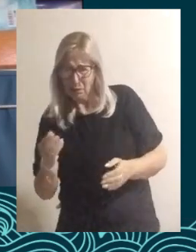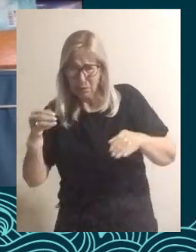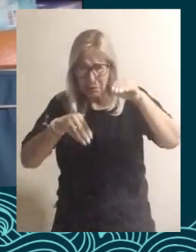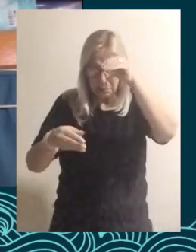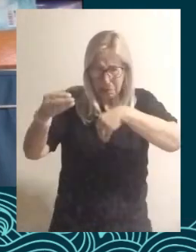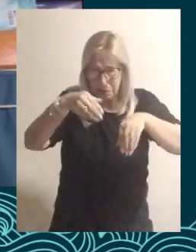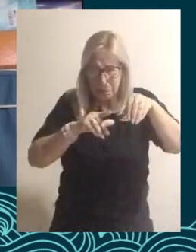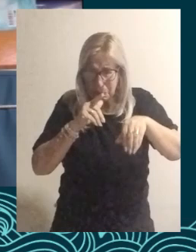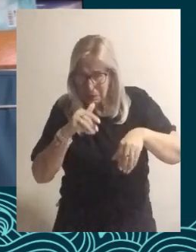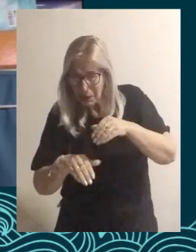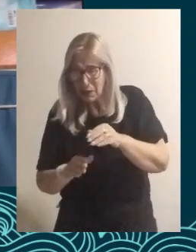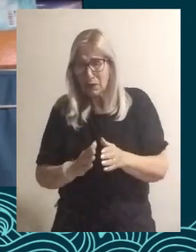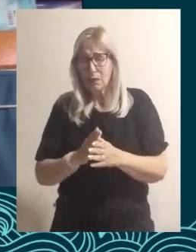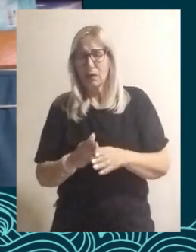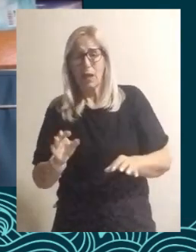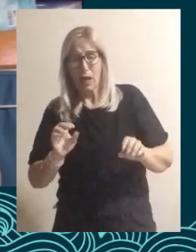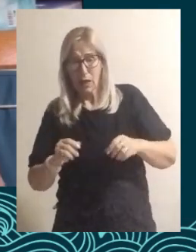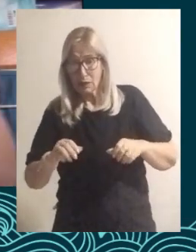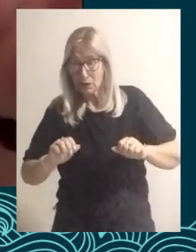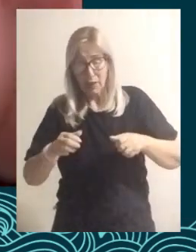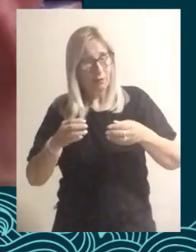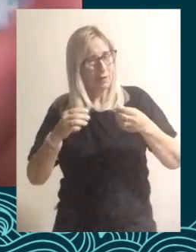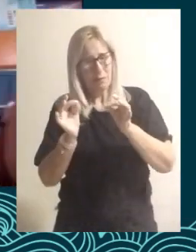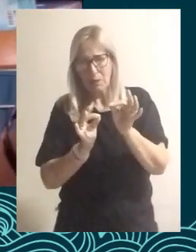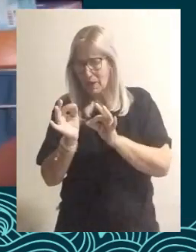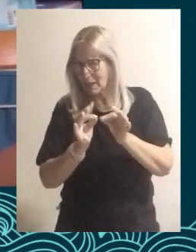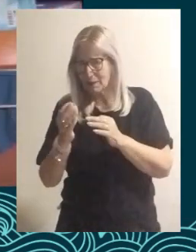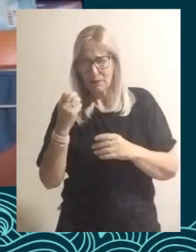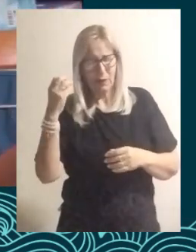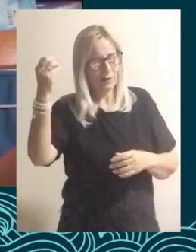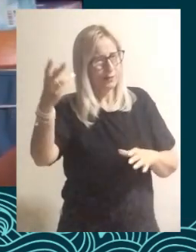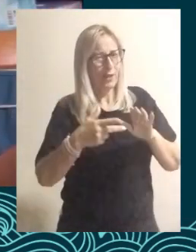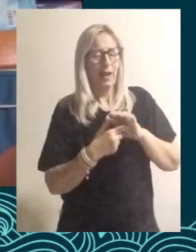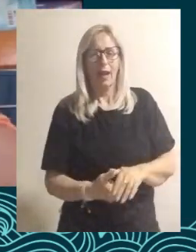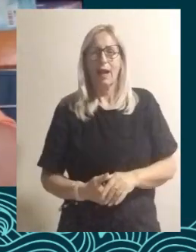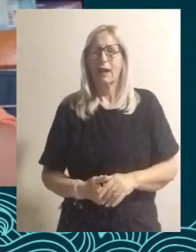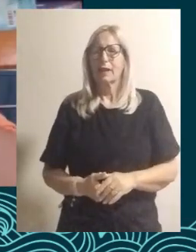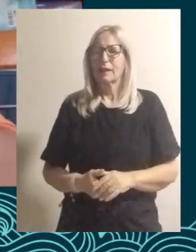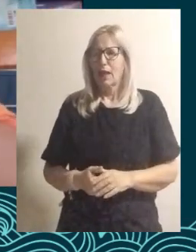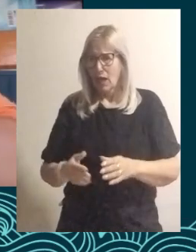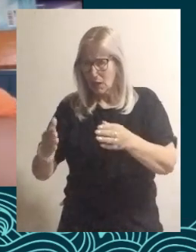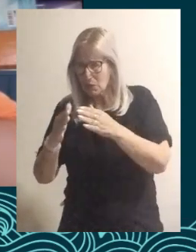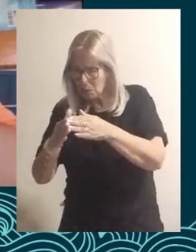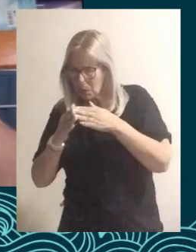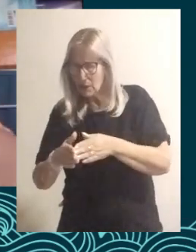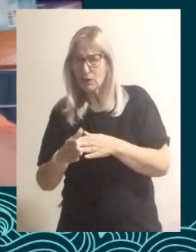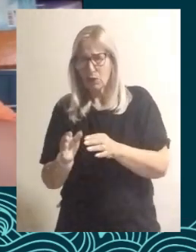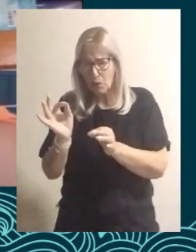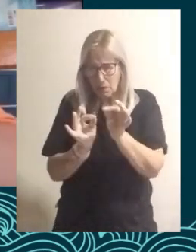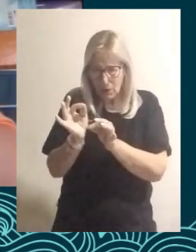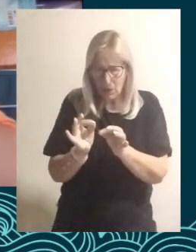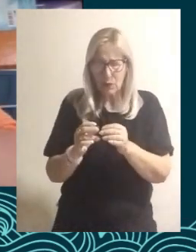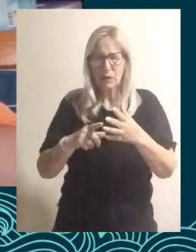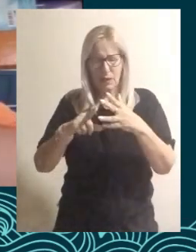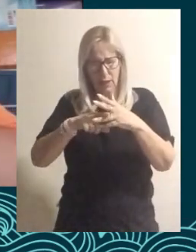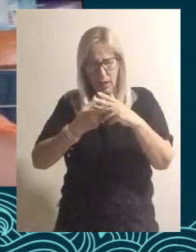entrava um monte de água dentro, não estava nem um pouco preparado para fazer viagem. Então, foi o Henrique que me emprestou algumas